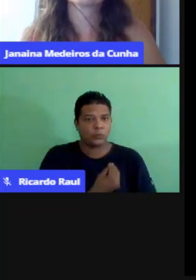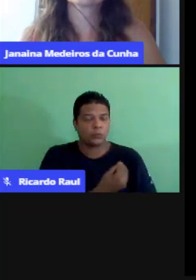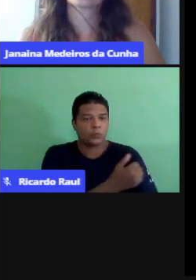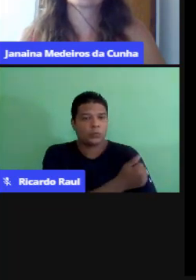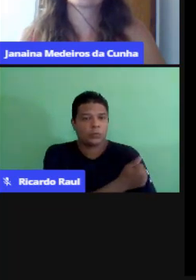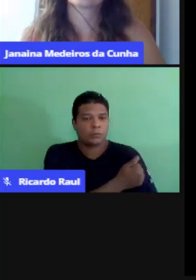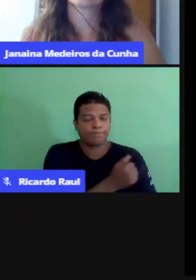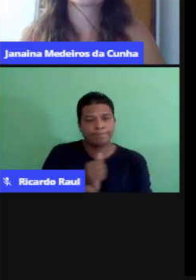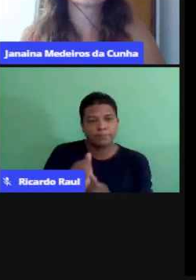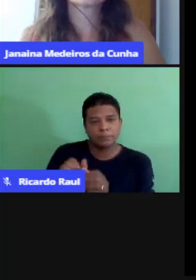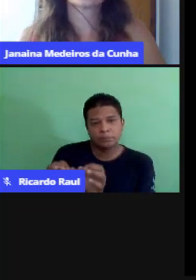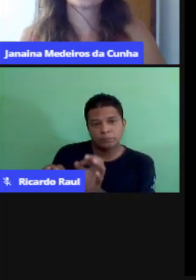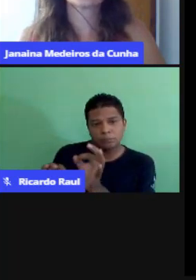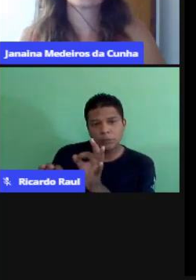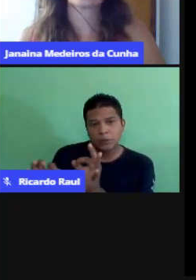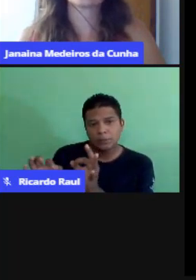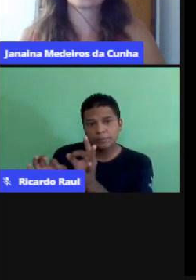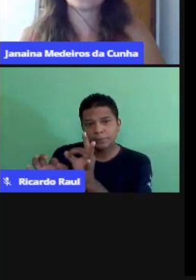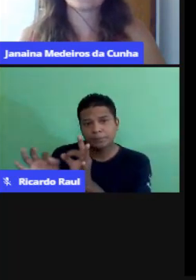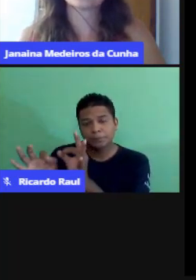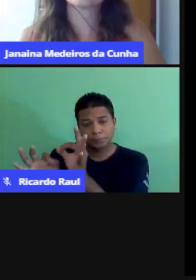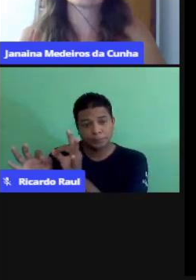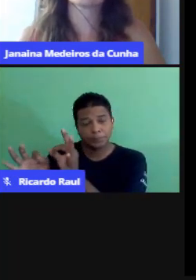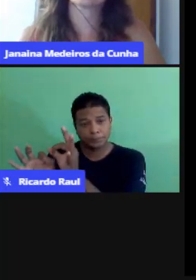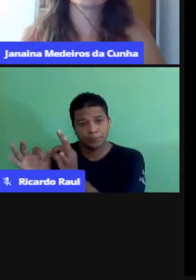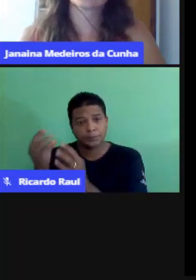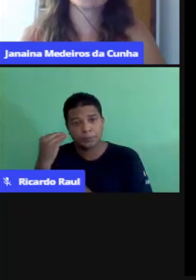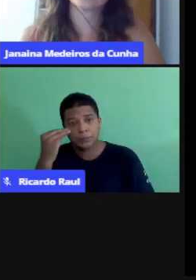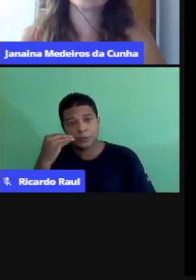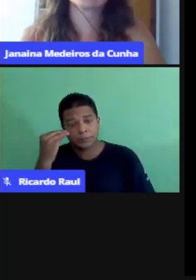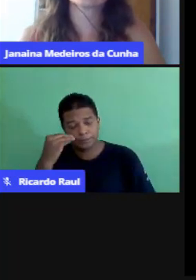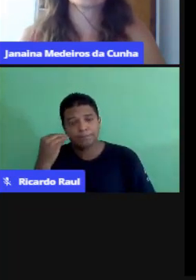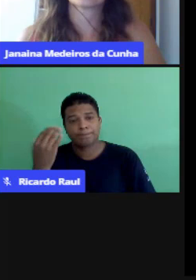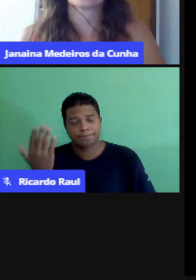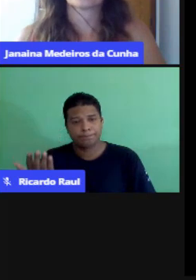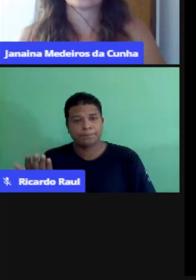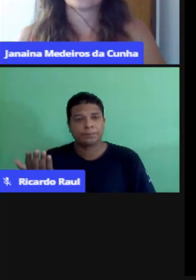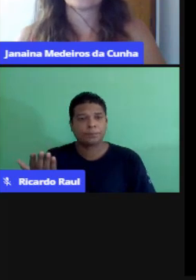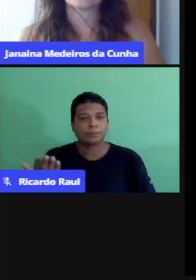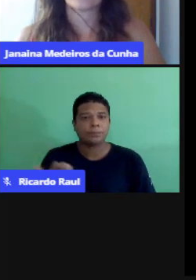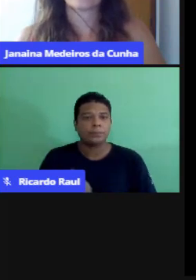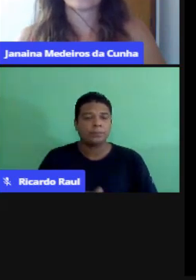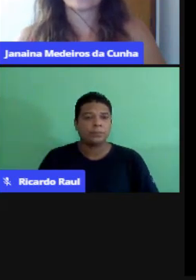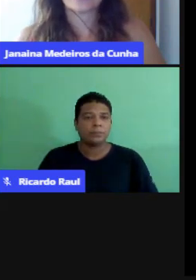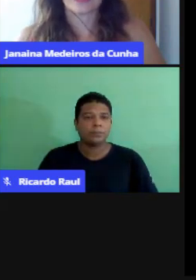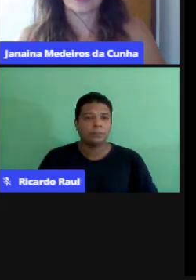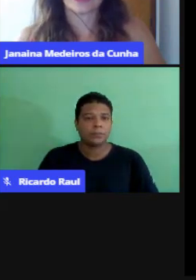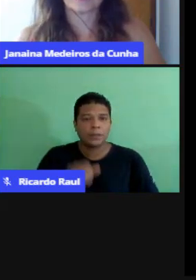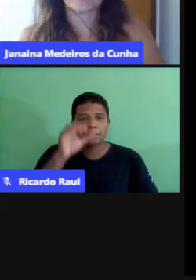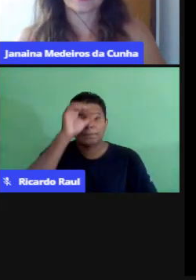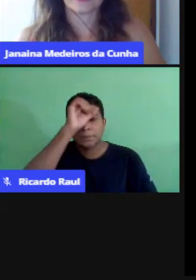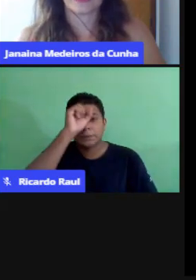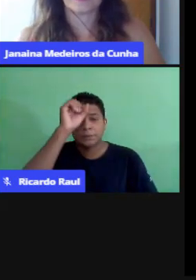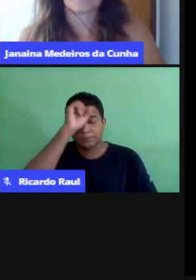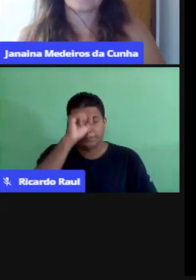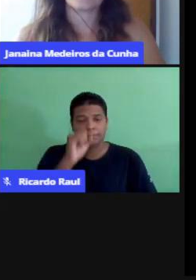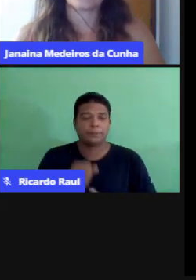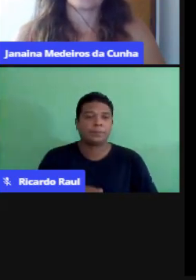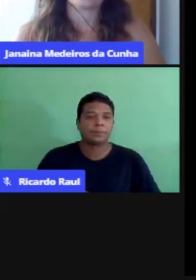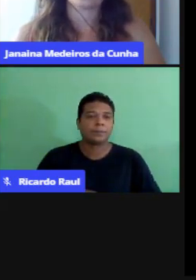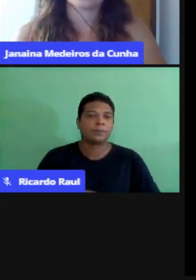E organizador de experiências significativas de aprendizagem,